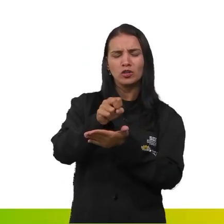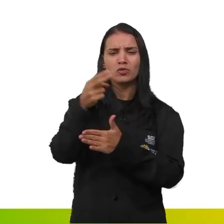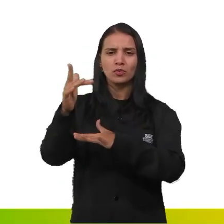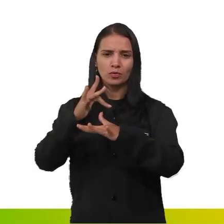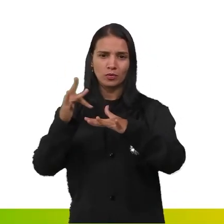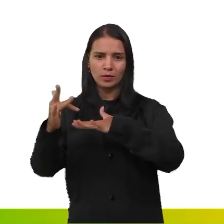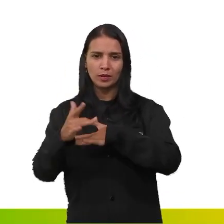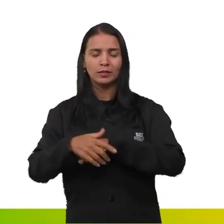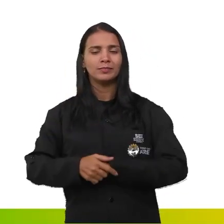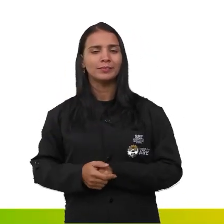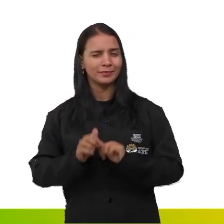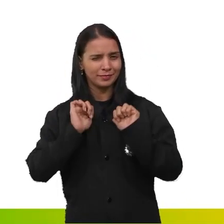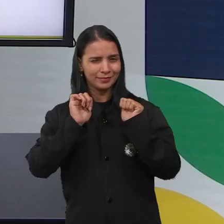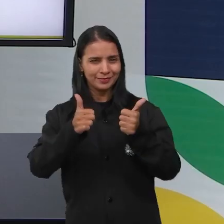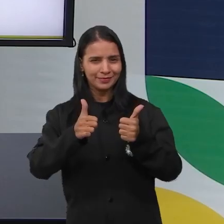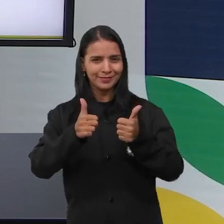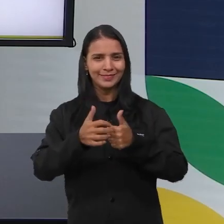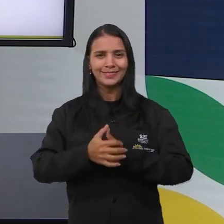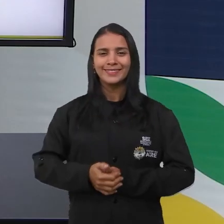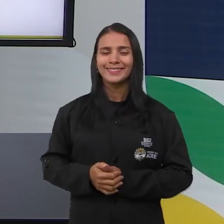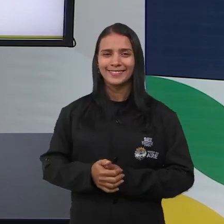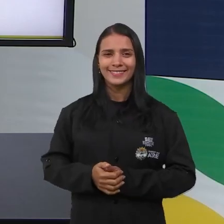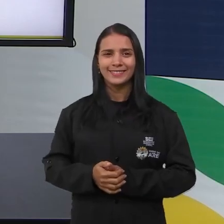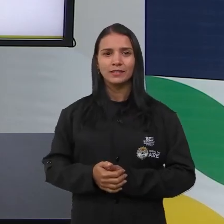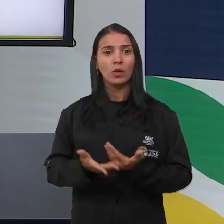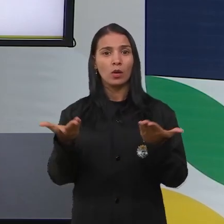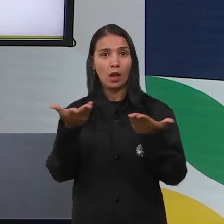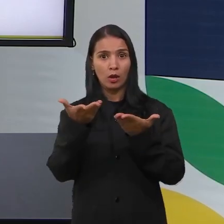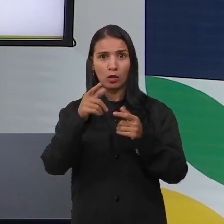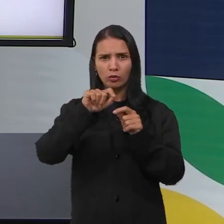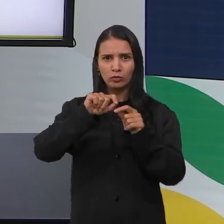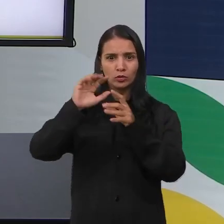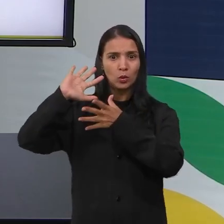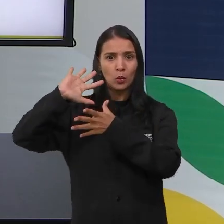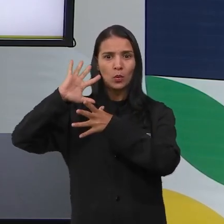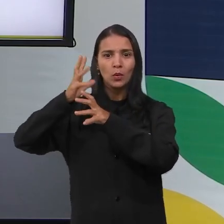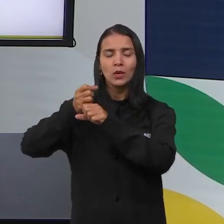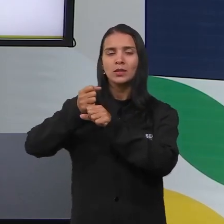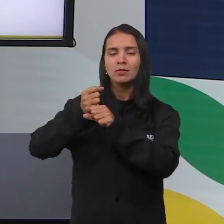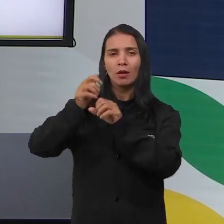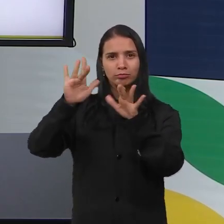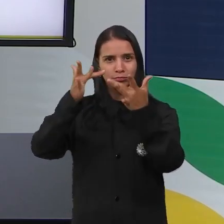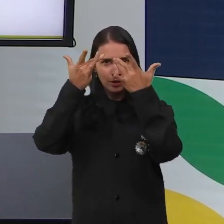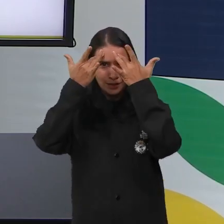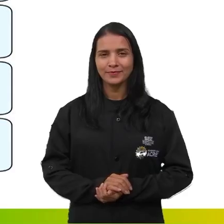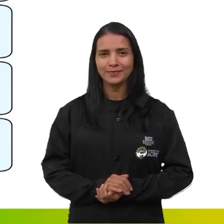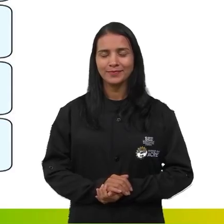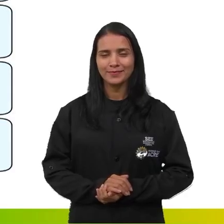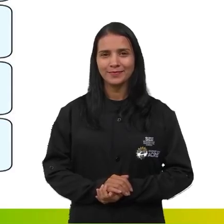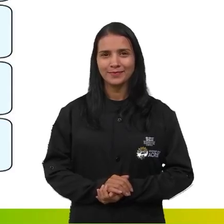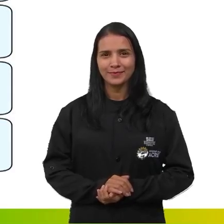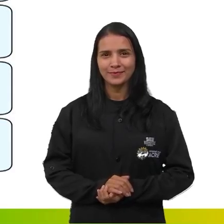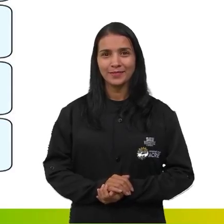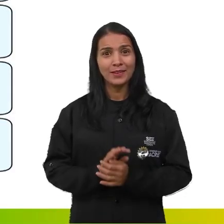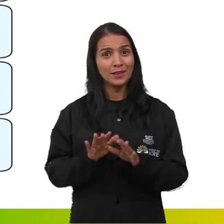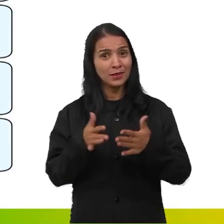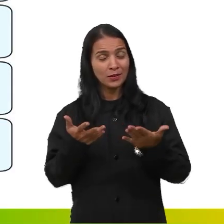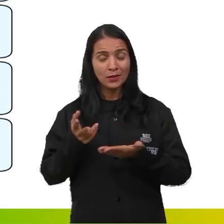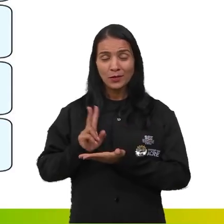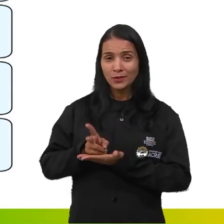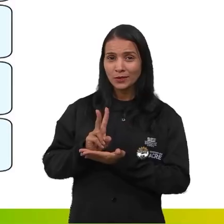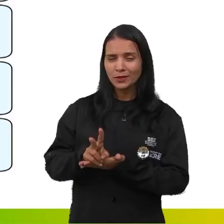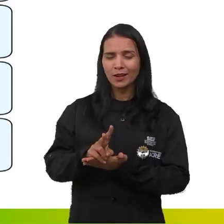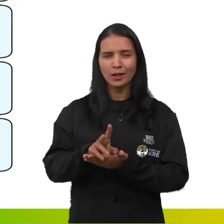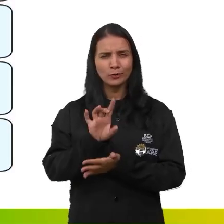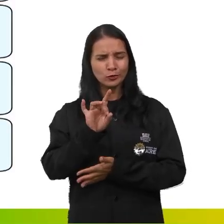isso aí. Belezinha? Só vamos fazer agora um resumão para ver se o que a gente entendeu. Let's go! Então vamos lá, aqui só para a